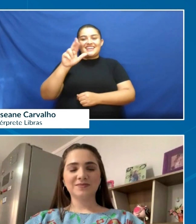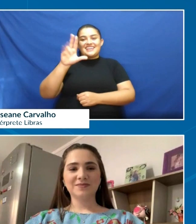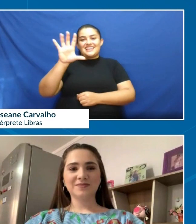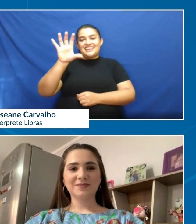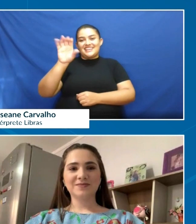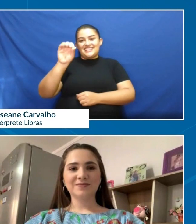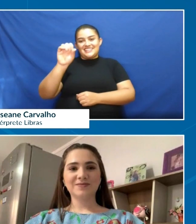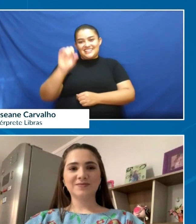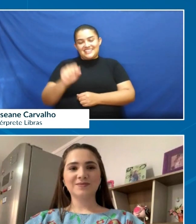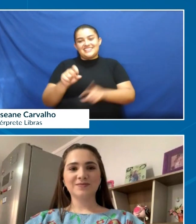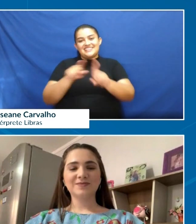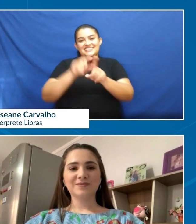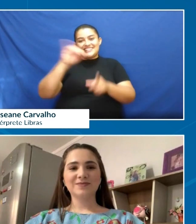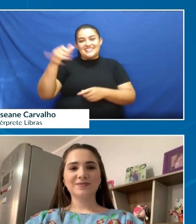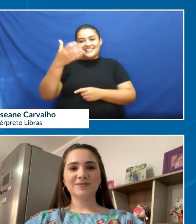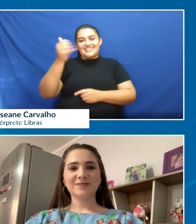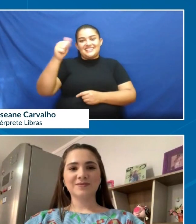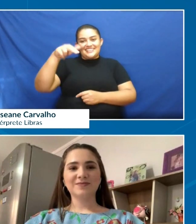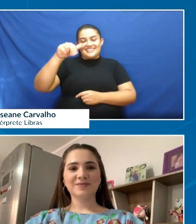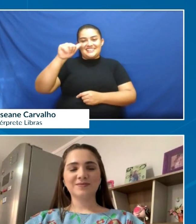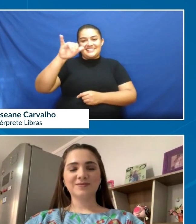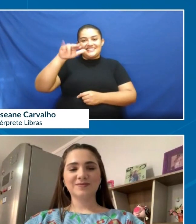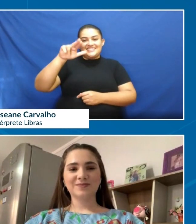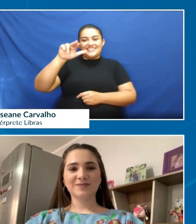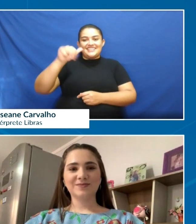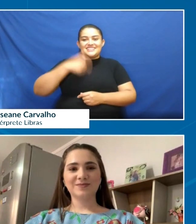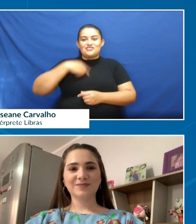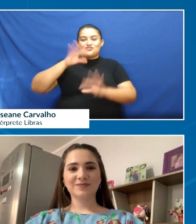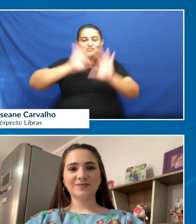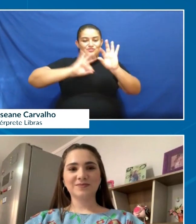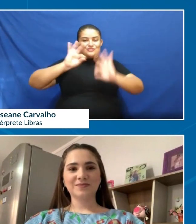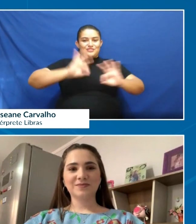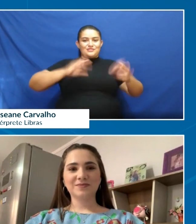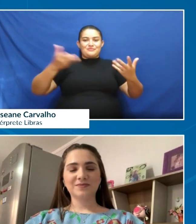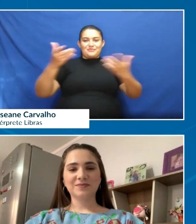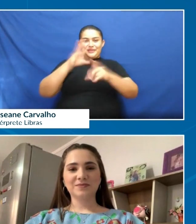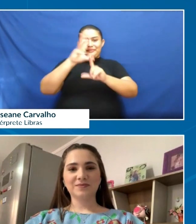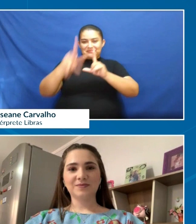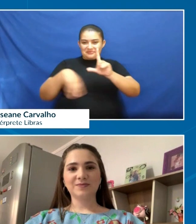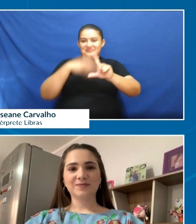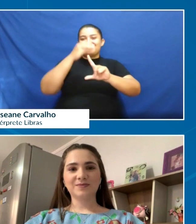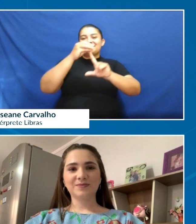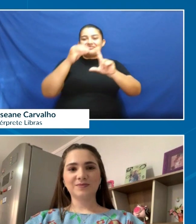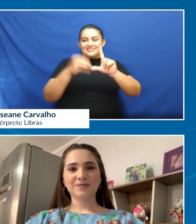Janaína, que fizeram um trabalho fantástico, que nos prepararam para esse